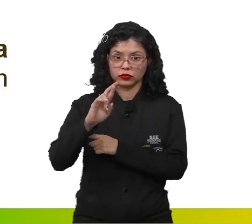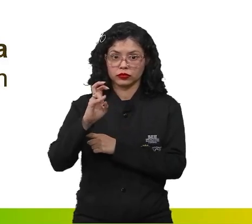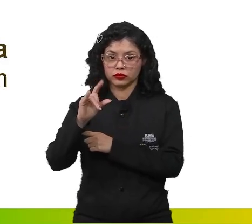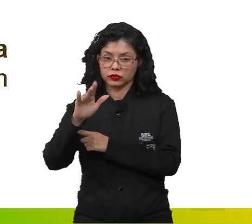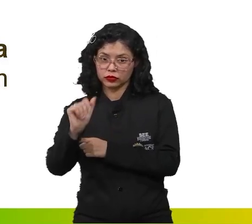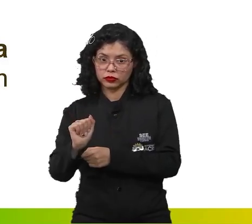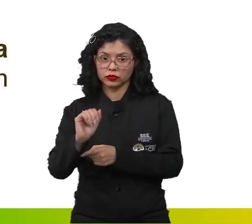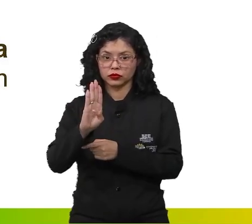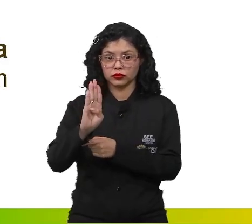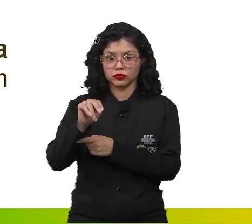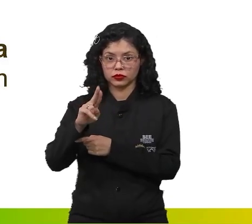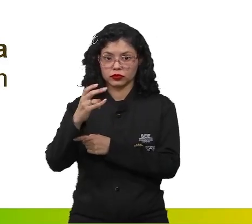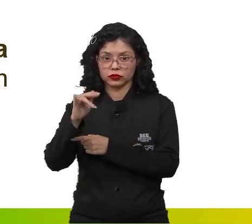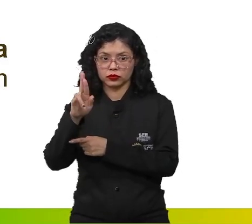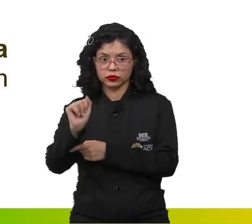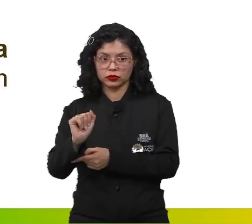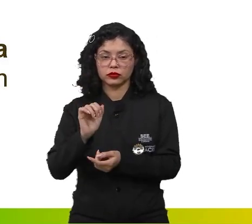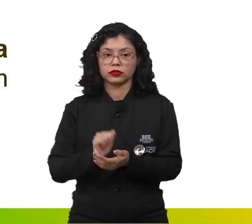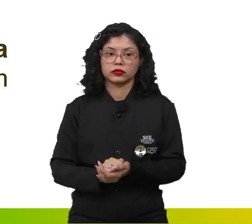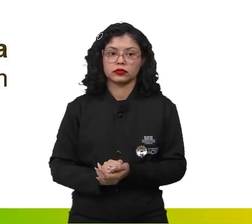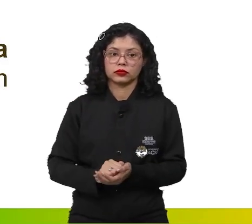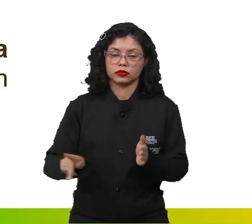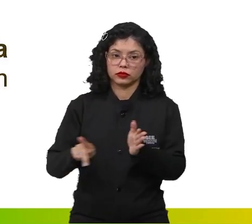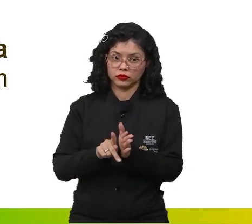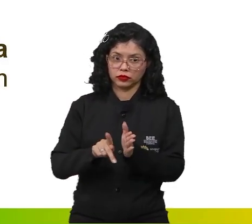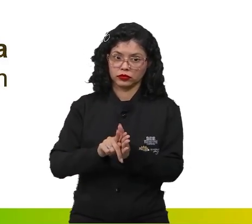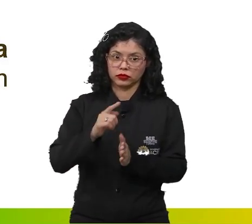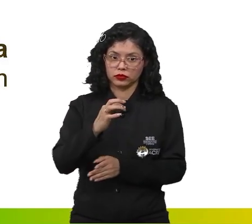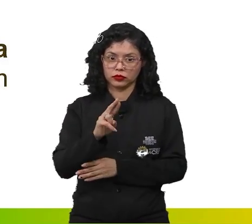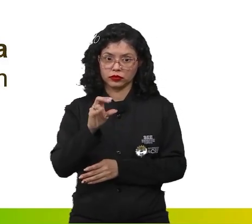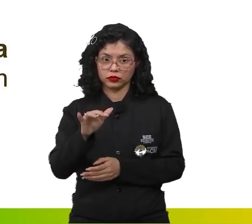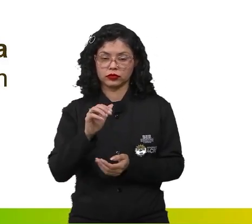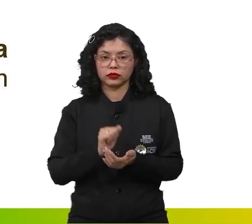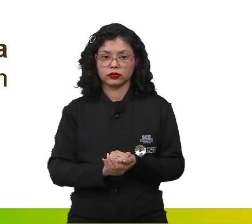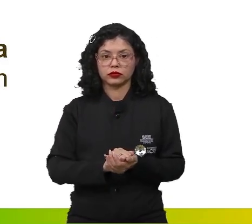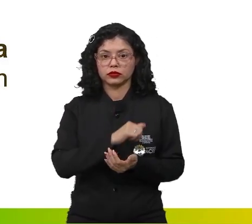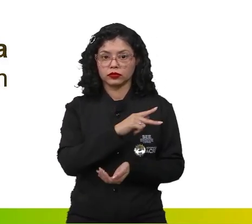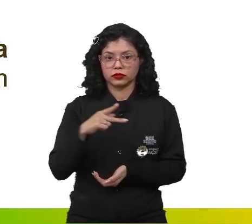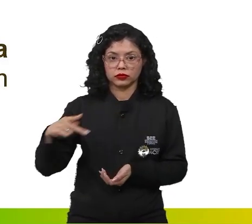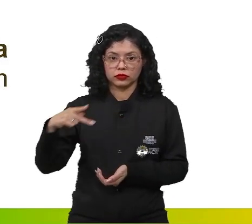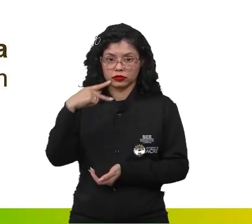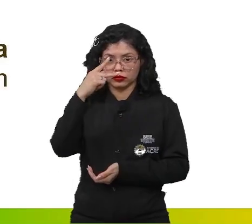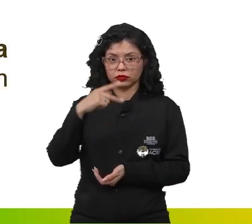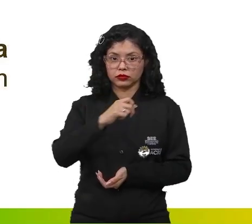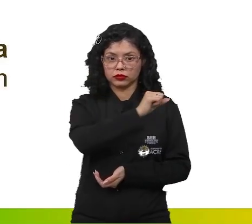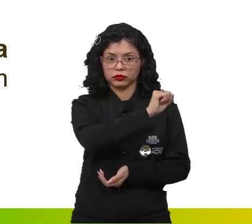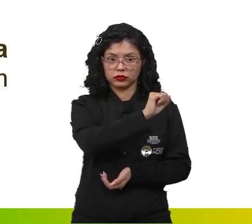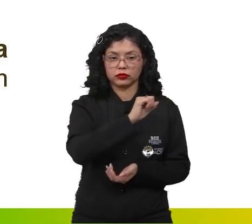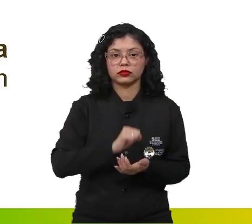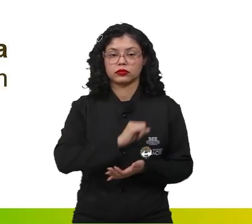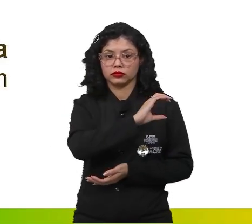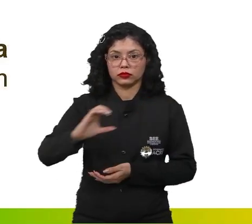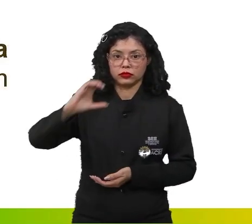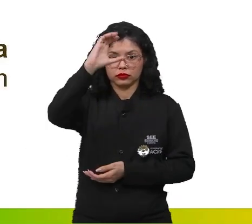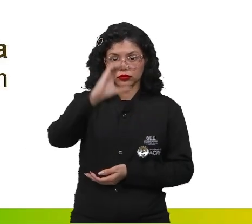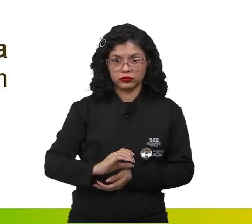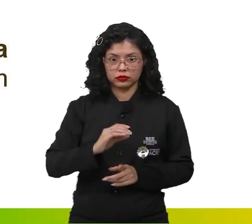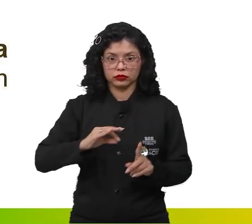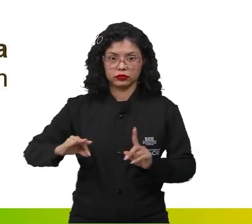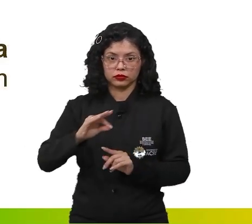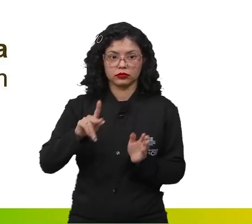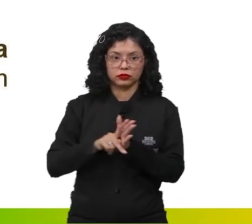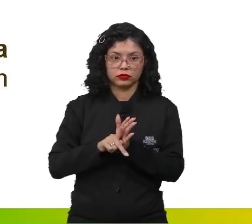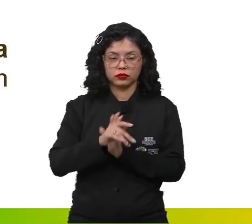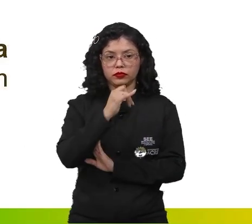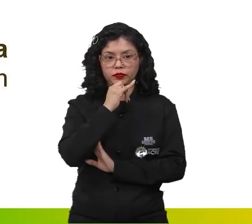a umbanda no Brasil, sincretizando orixás e santos católicos. Isso aí é um exemplo poderoso